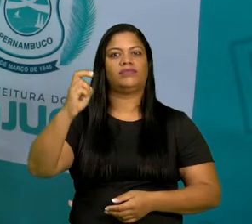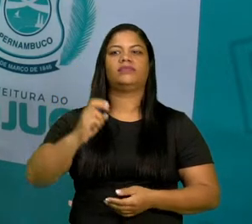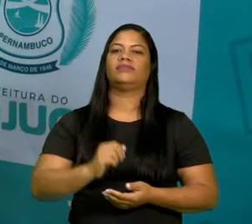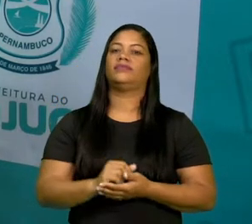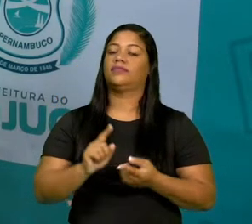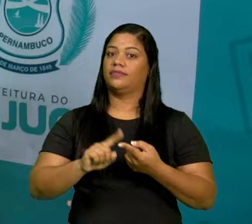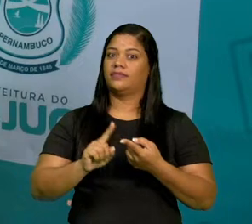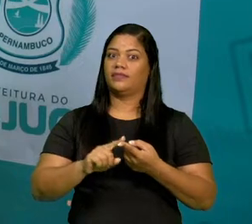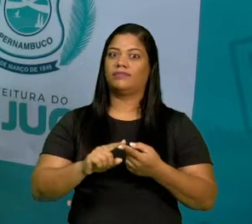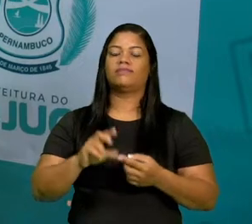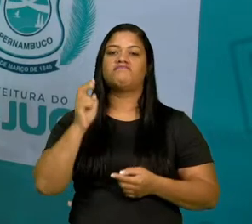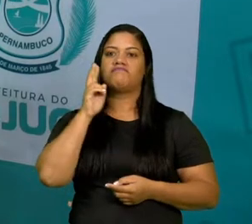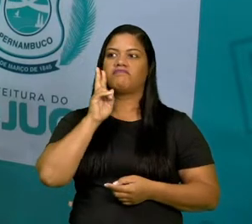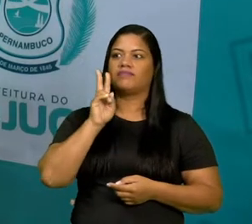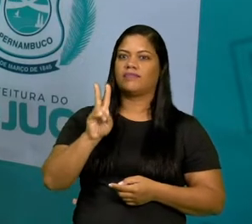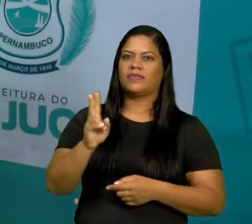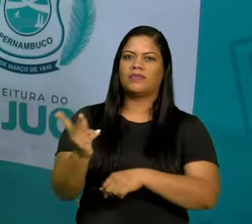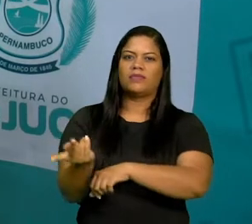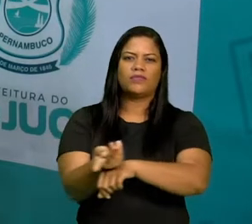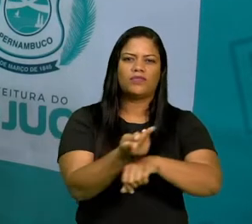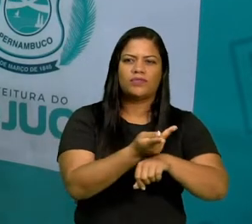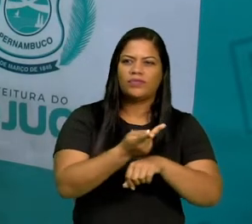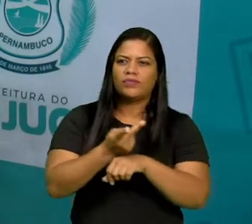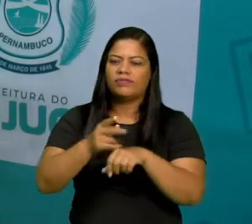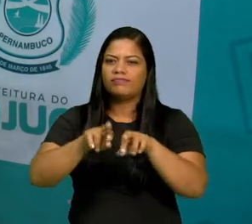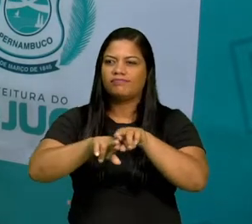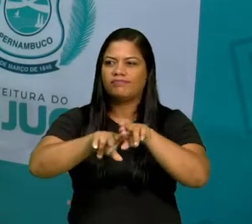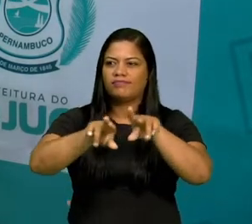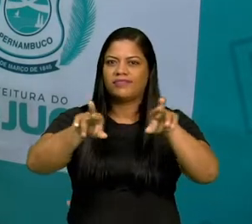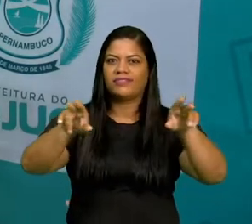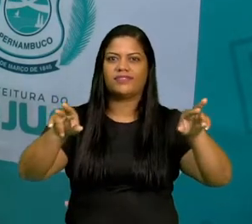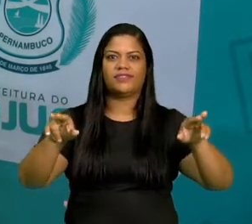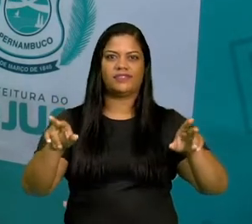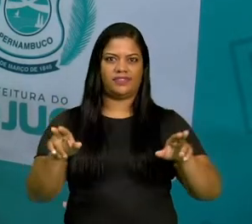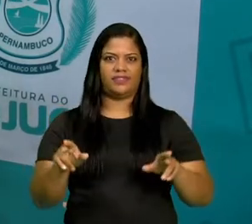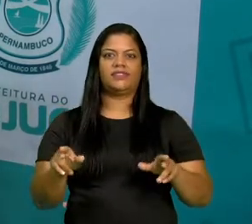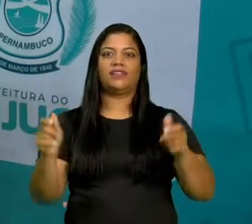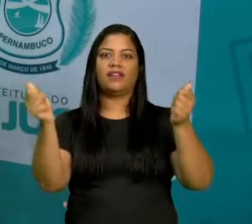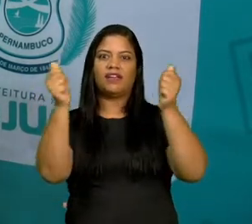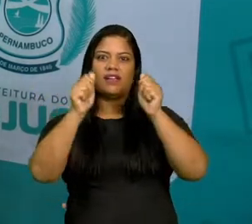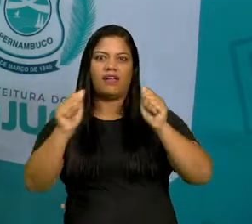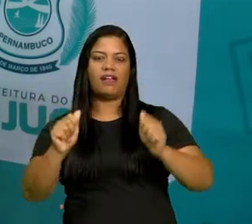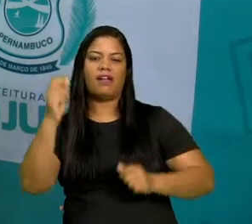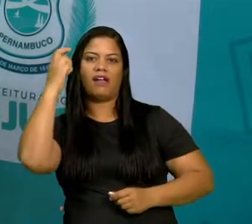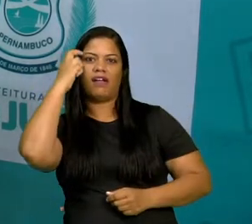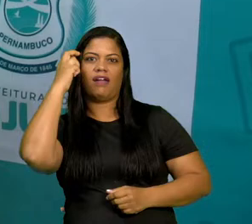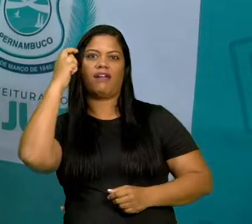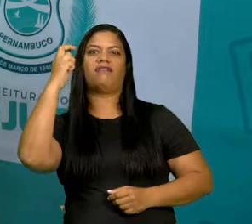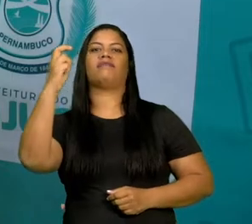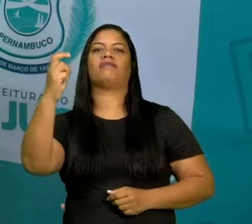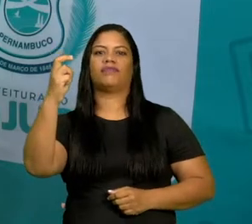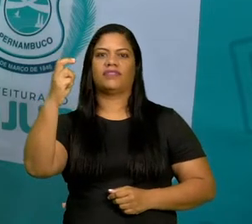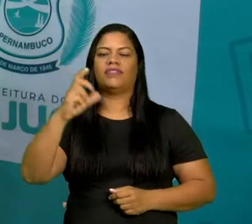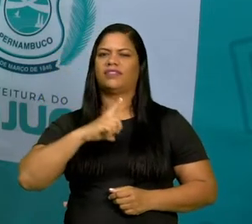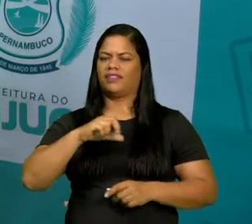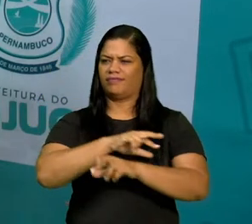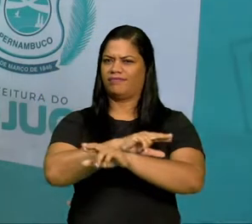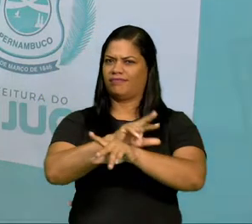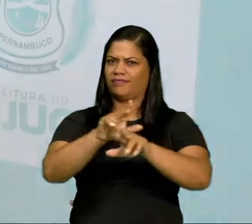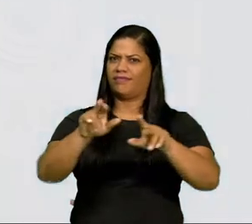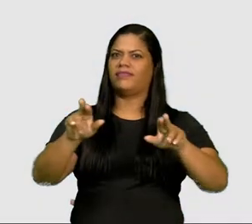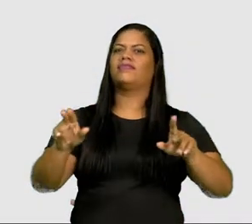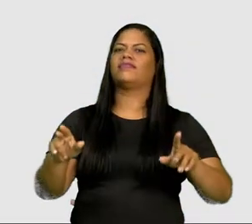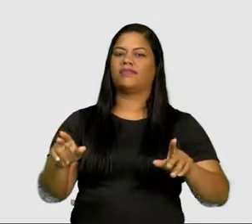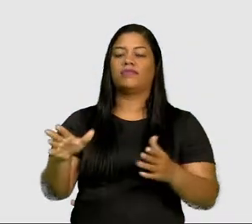destaca-se por ser um artista em busca de constante diversidade cultural. Ele tem bastante diversidade na